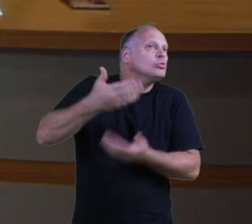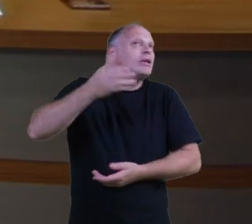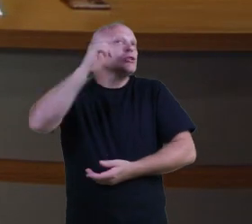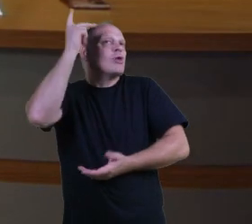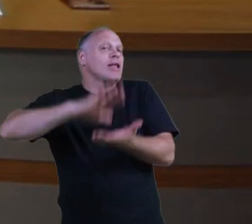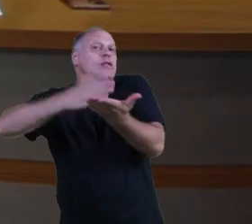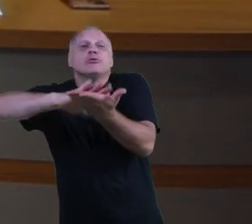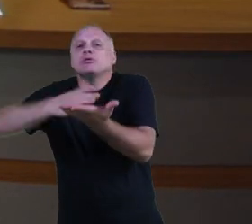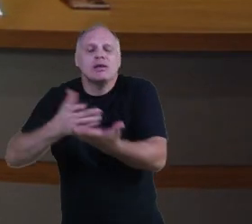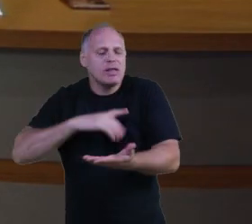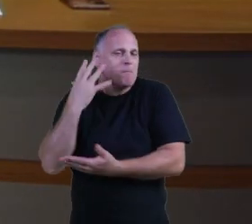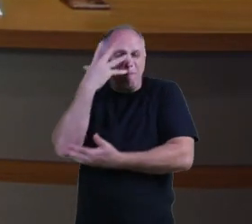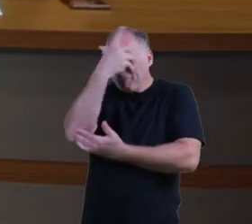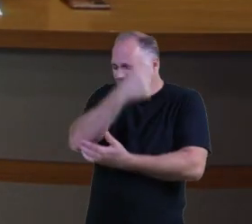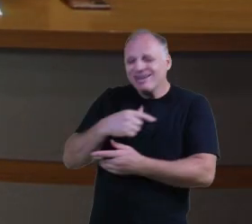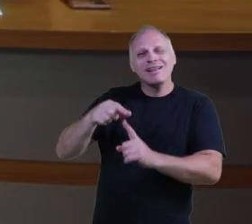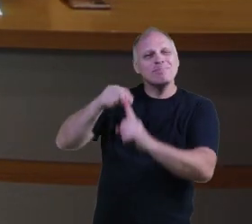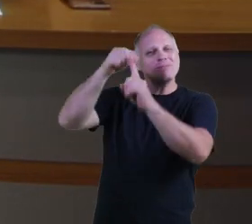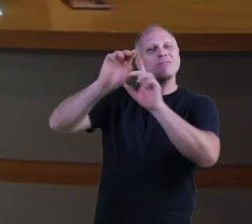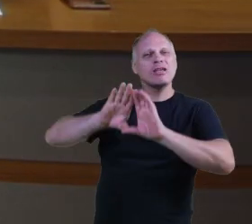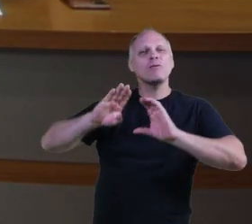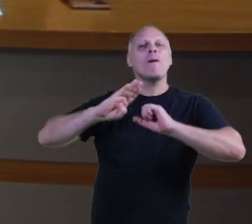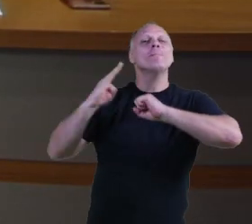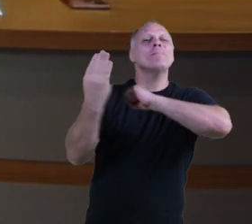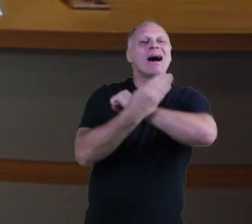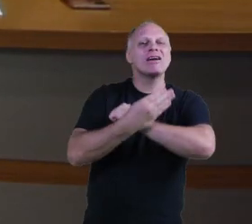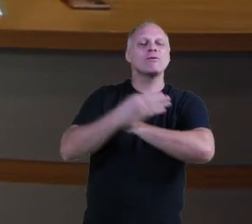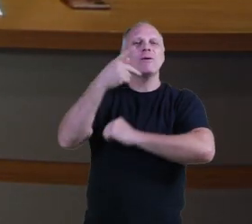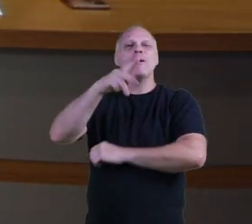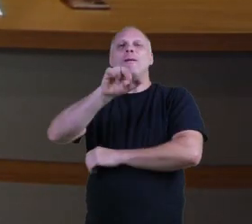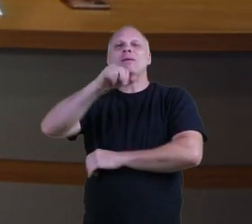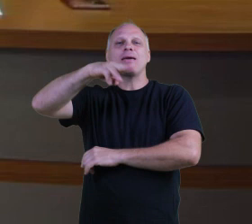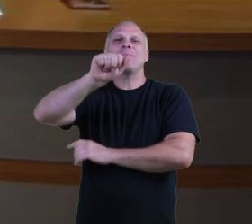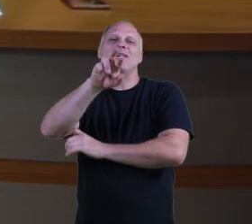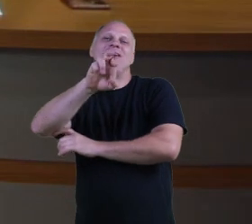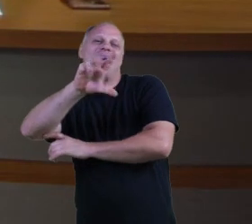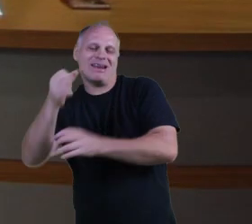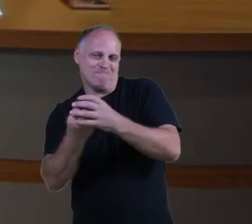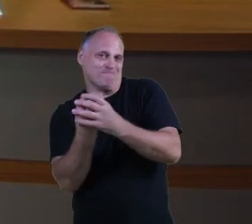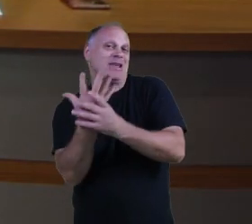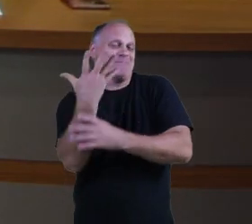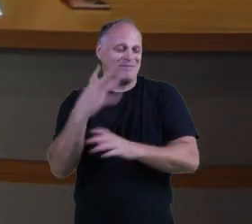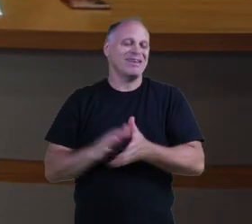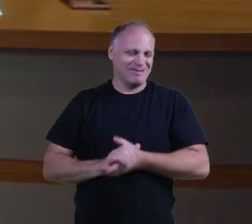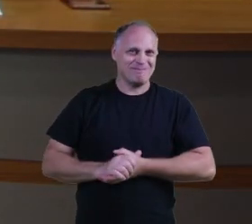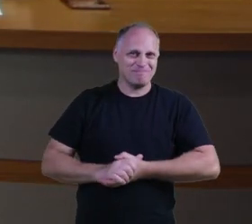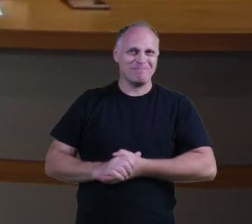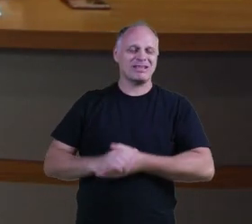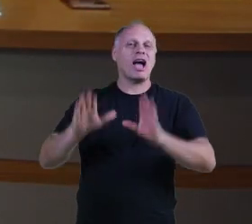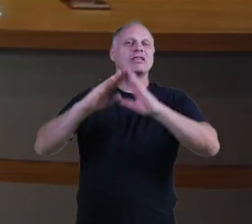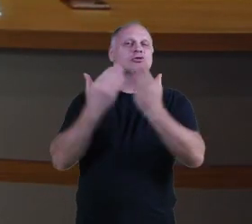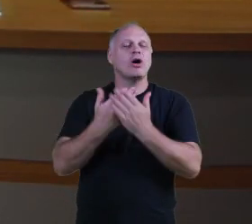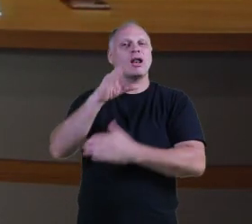tua raiz, enfim. Né? E tu tem uma história muito bonita aí, principalmente lá com o bairro Primavera, com a escola Cruzeirinho, né? Conta para nós